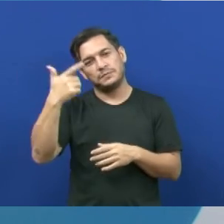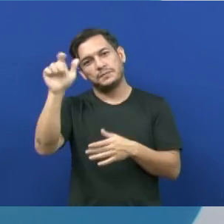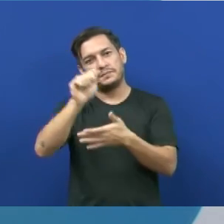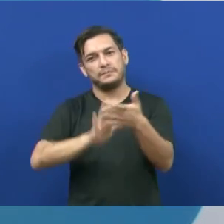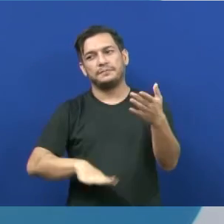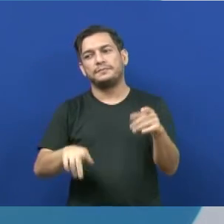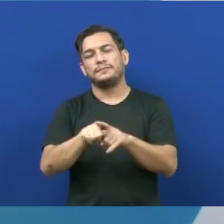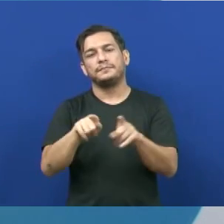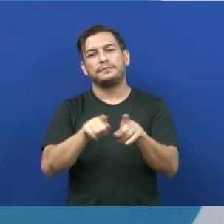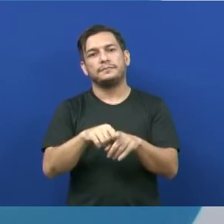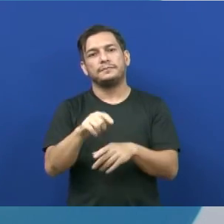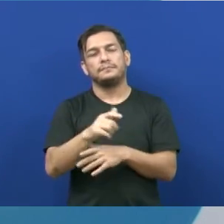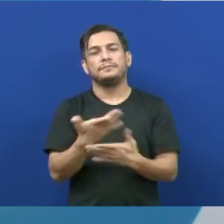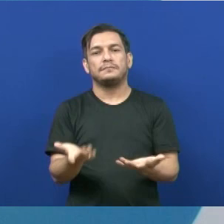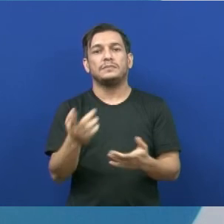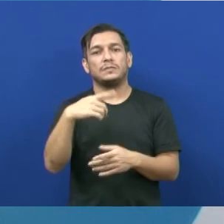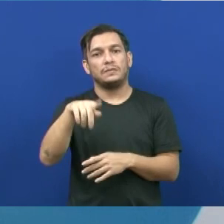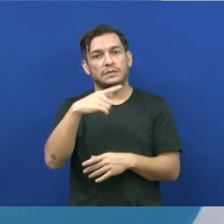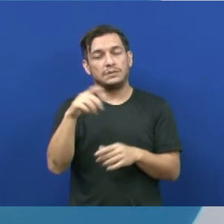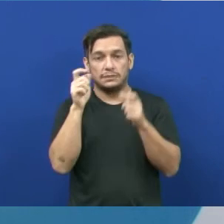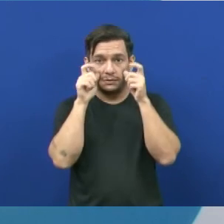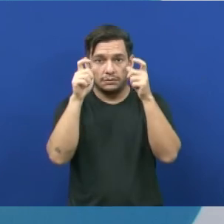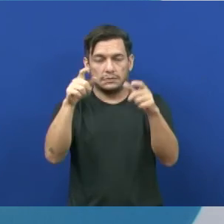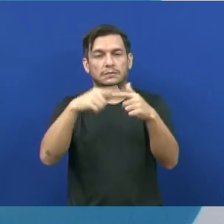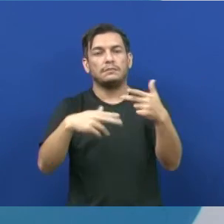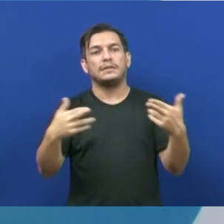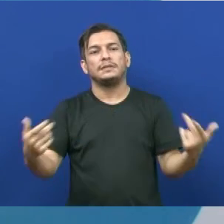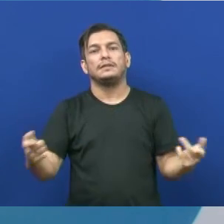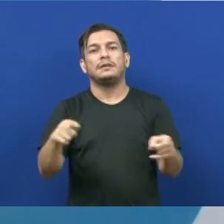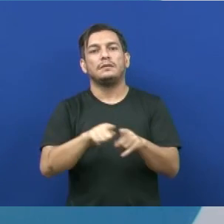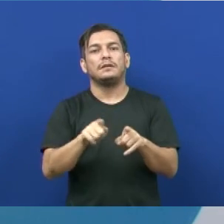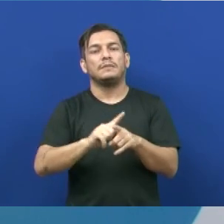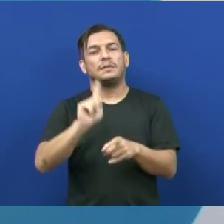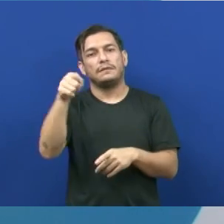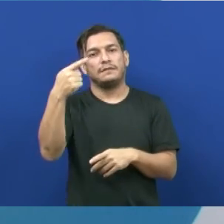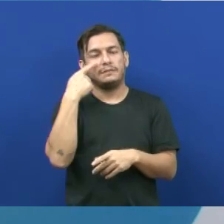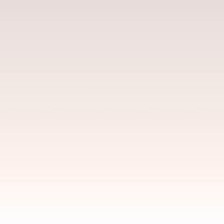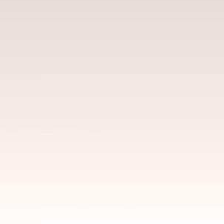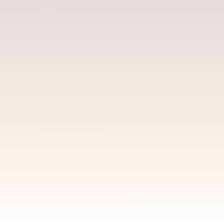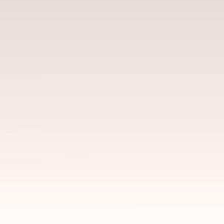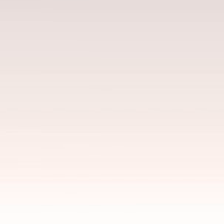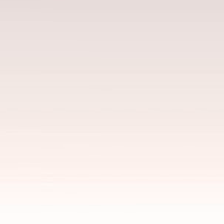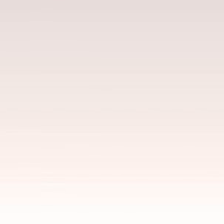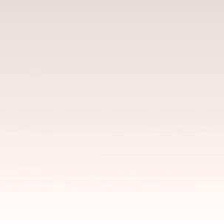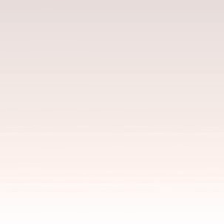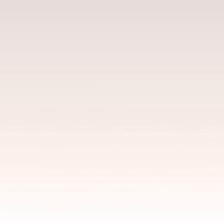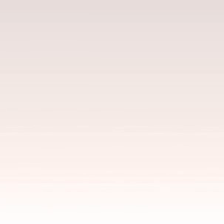atividades, alguns outros exercícios, estejam atentos a esse material e nos vemos até breve.